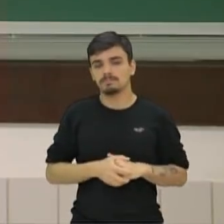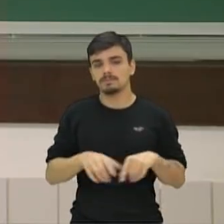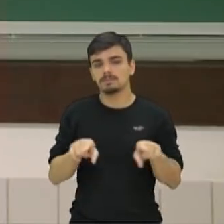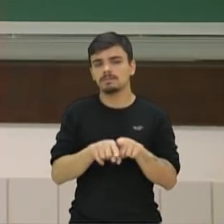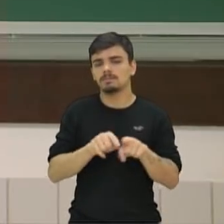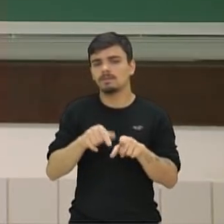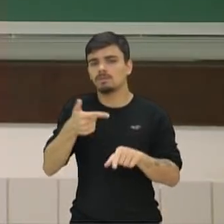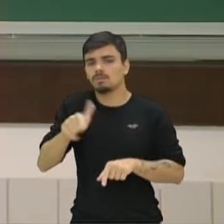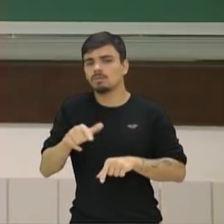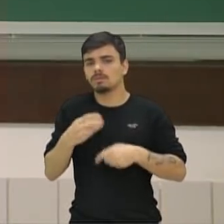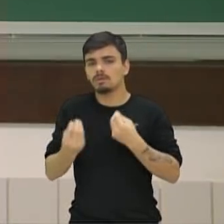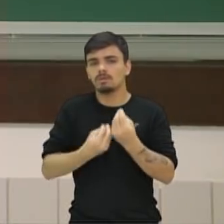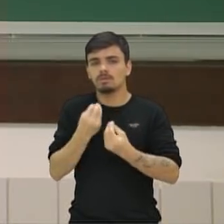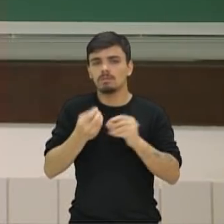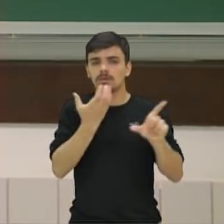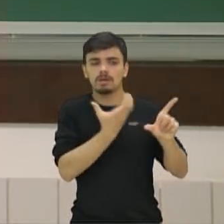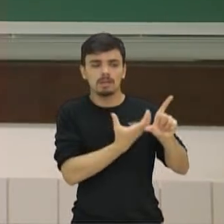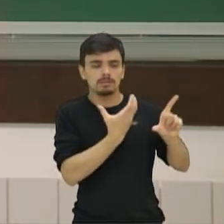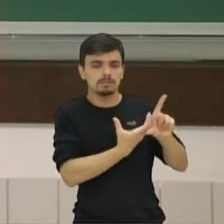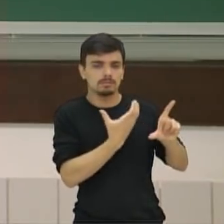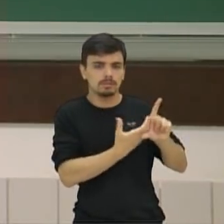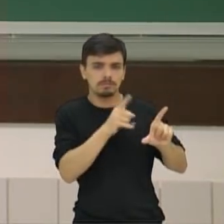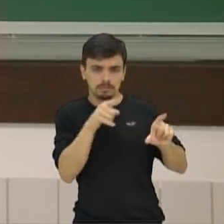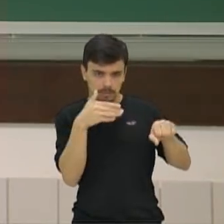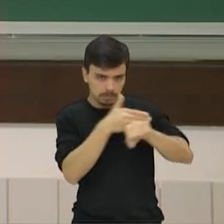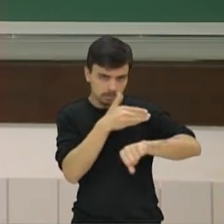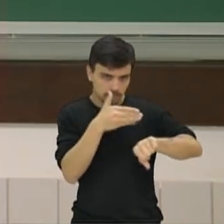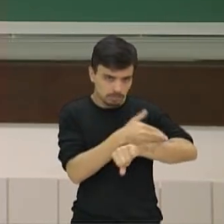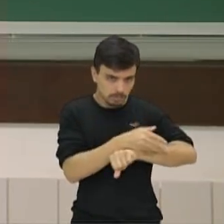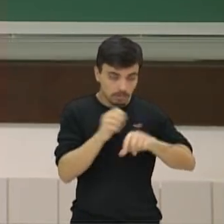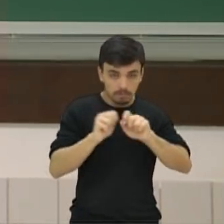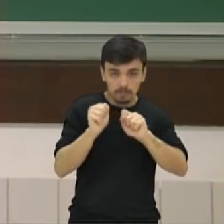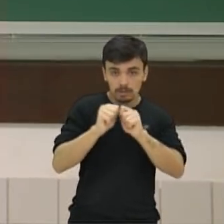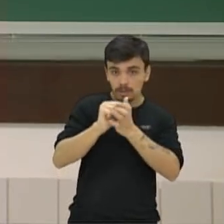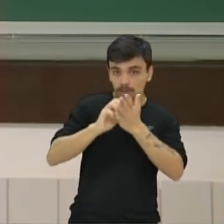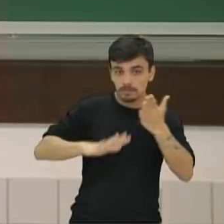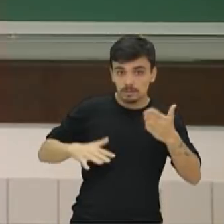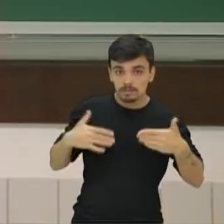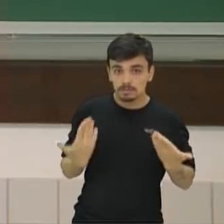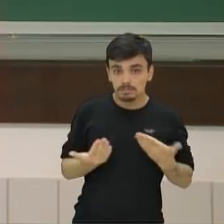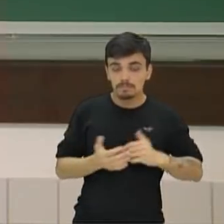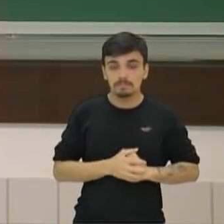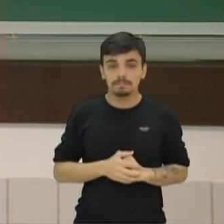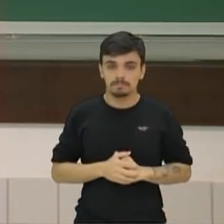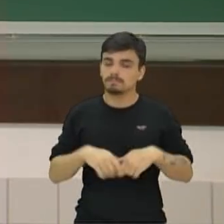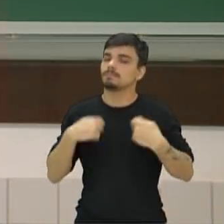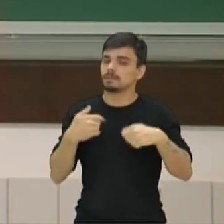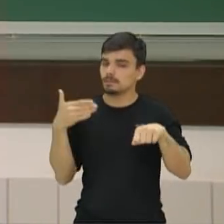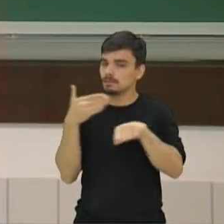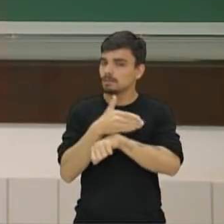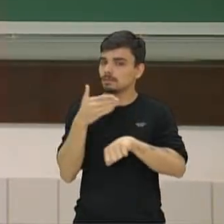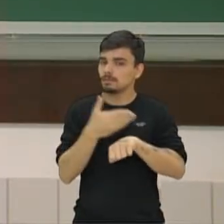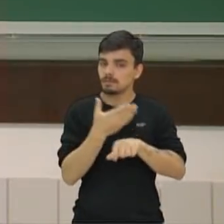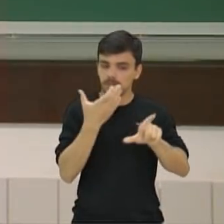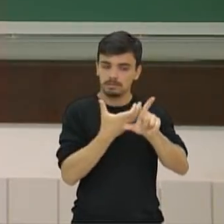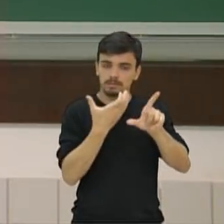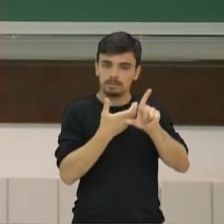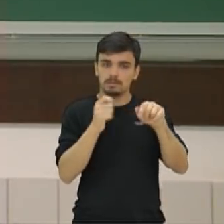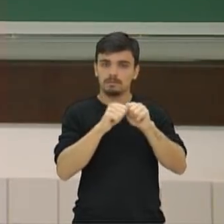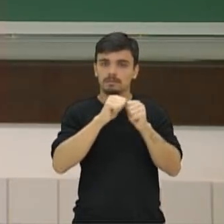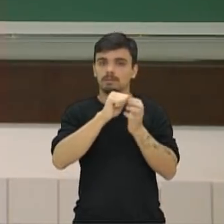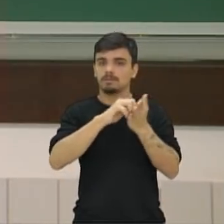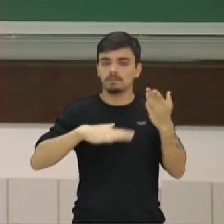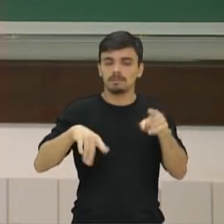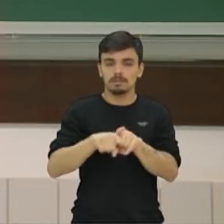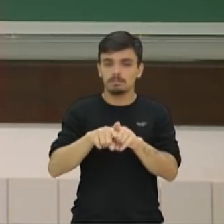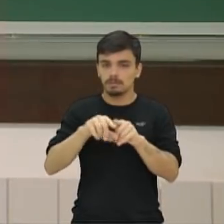outra coisa, como está o Classroom? Vocês estão entrando? Estão fazendo as atividades? Tem que entrar lá e fazer a atividade